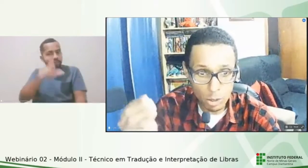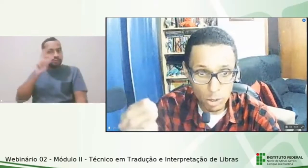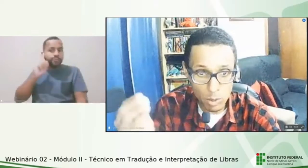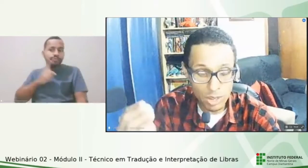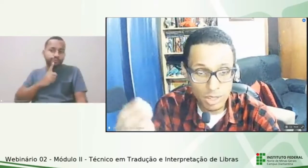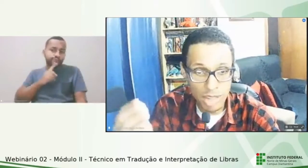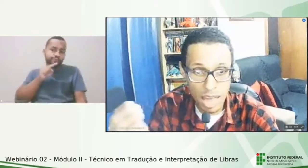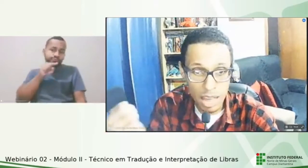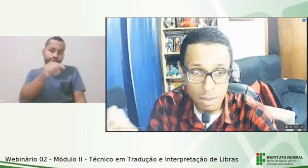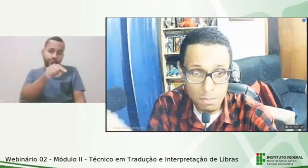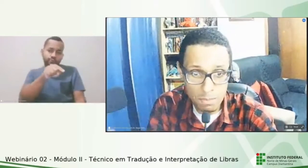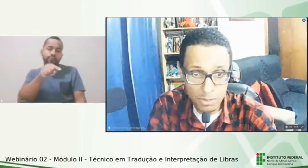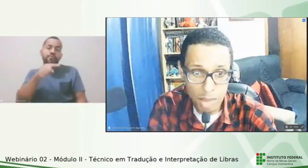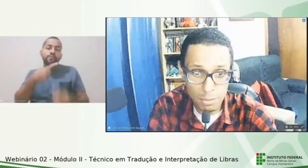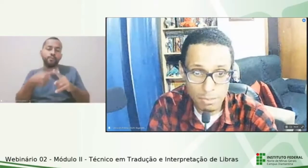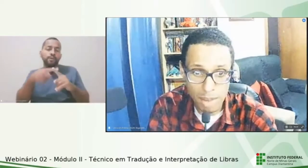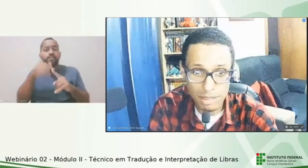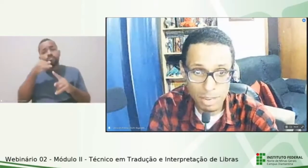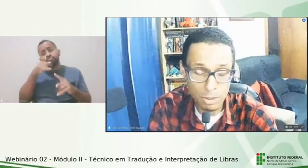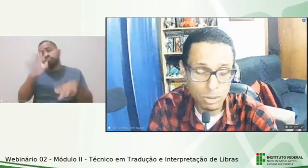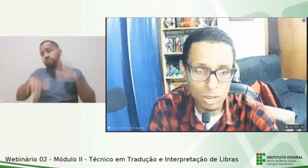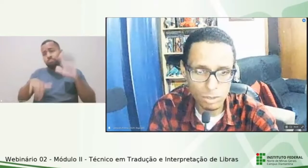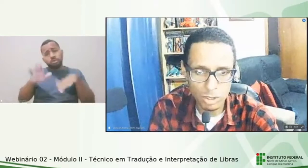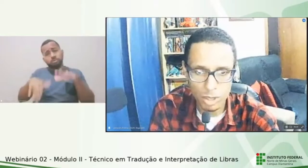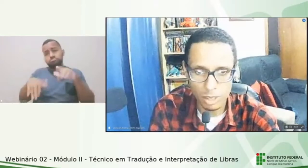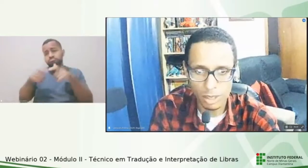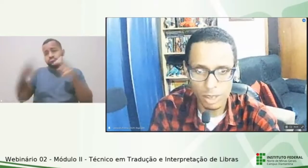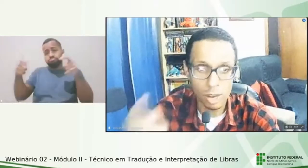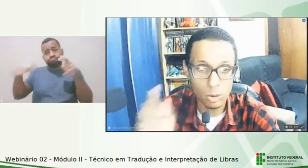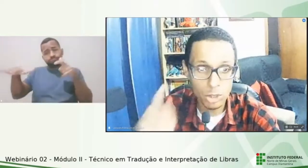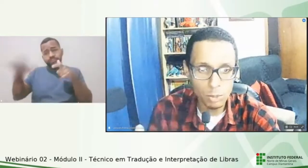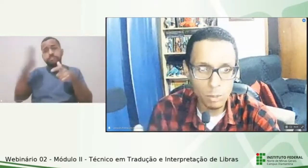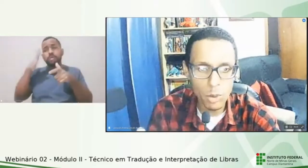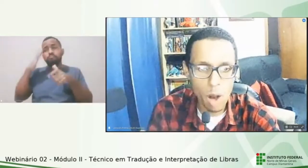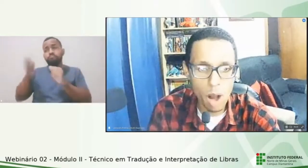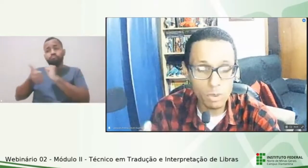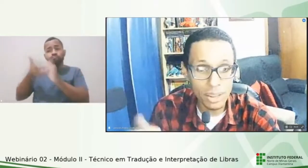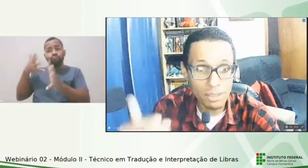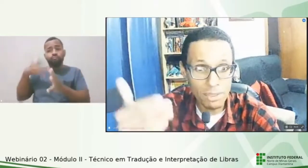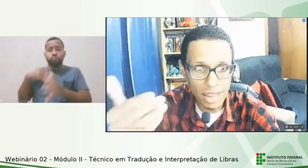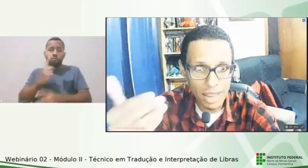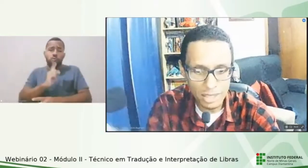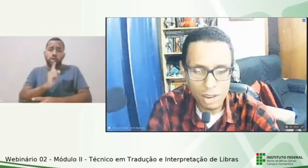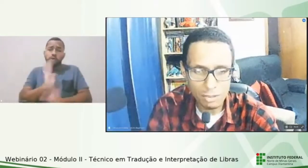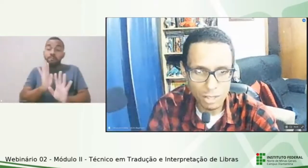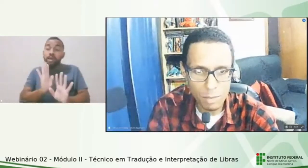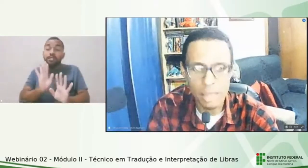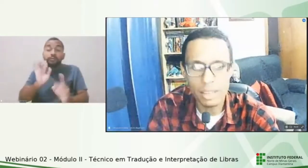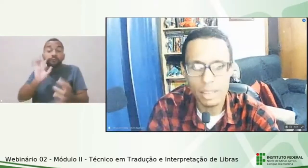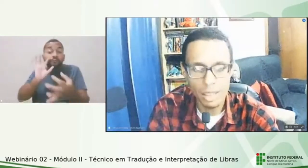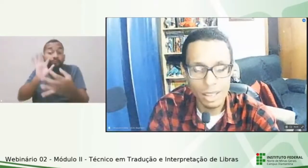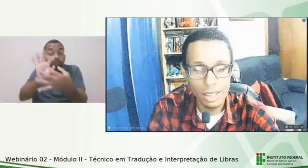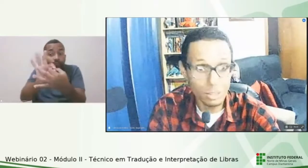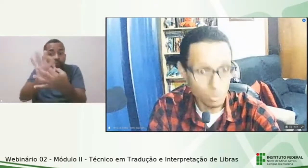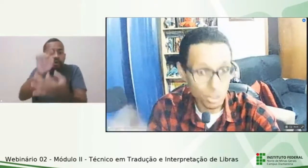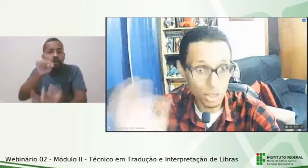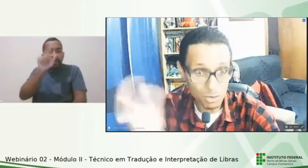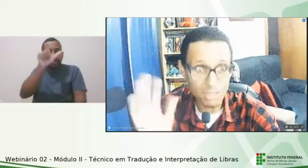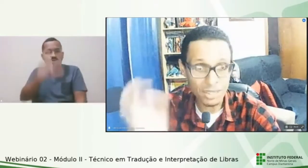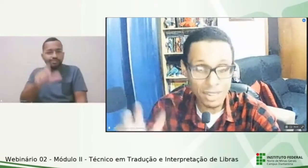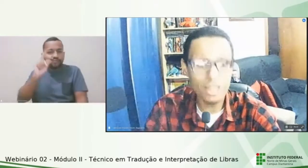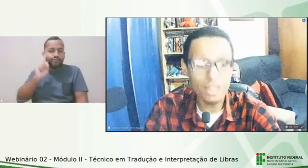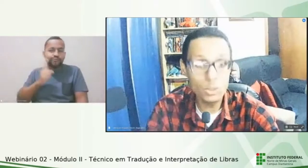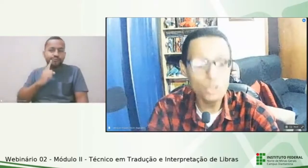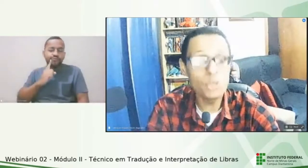tem pessoas que sabem mais Libras do que você, o seu público-alvo é que vai te dar o feedback. Se você